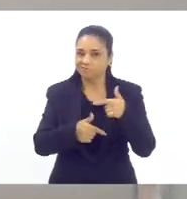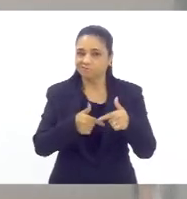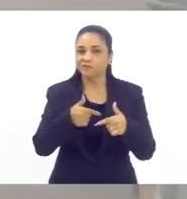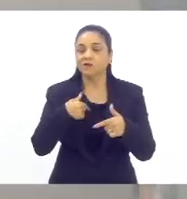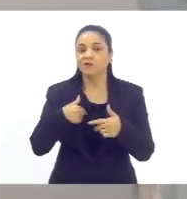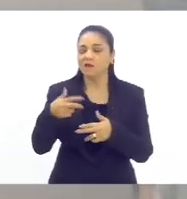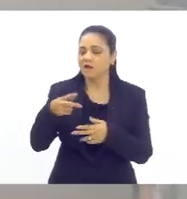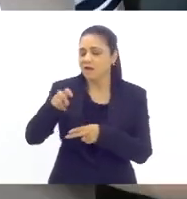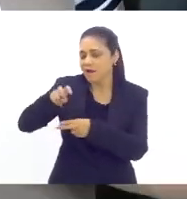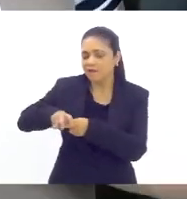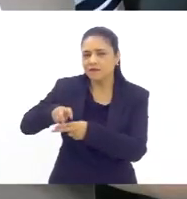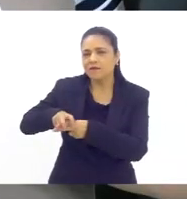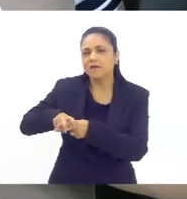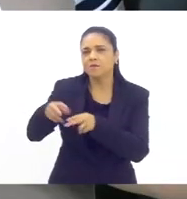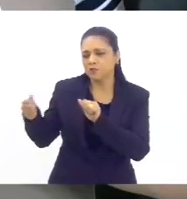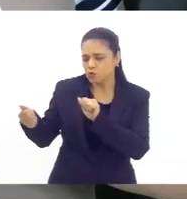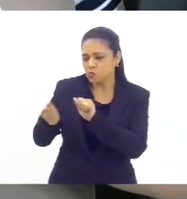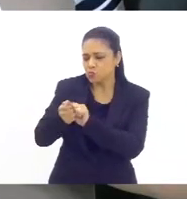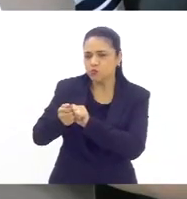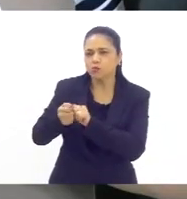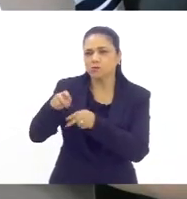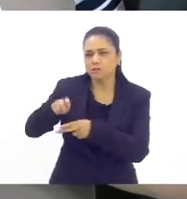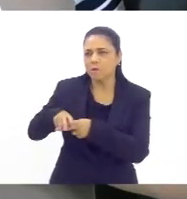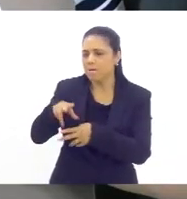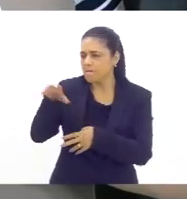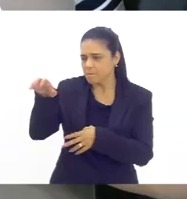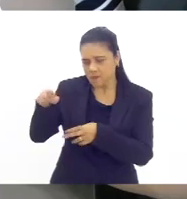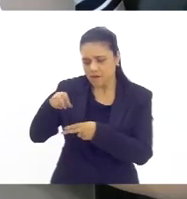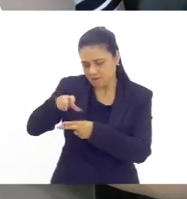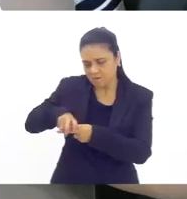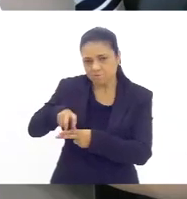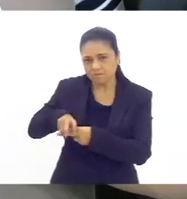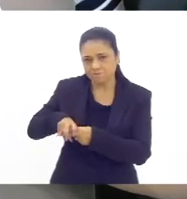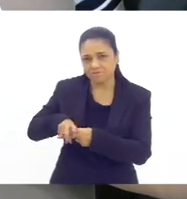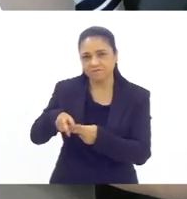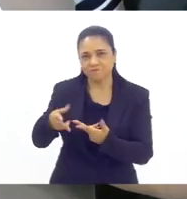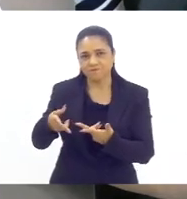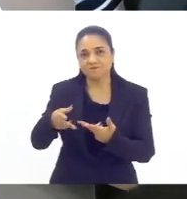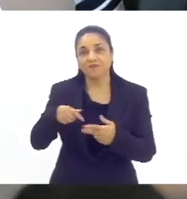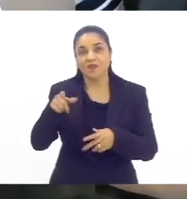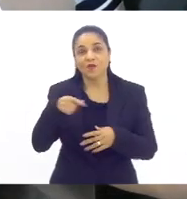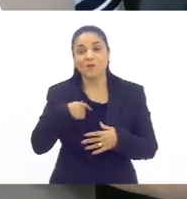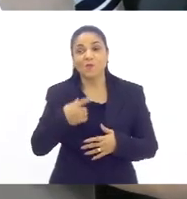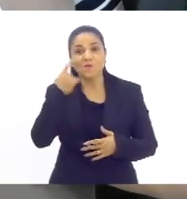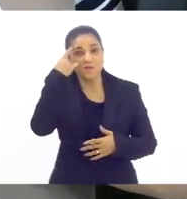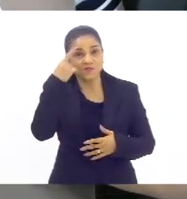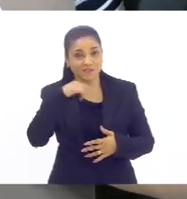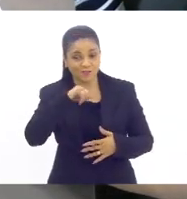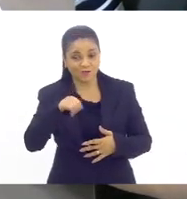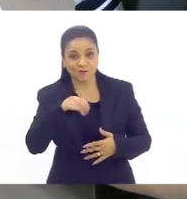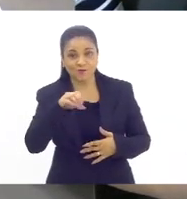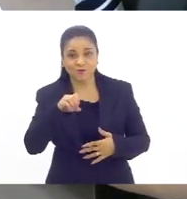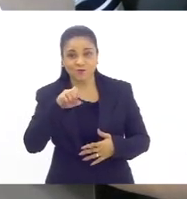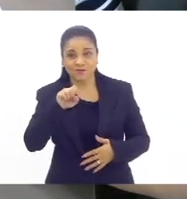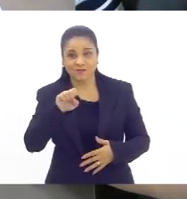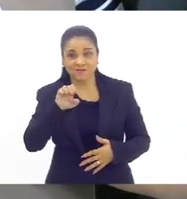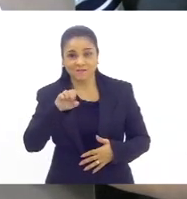Márcio entrar aqui com a gente pega uma daquelas lá eu achei o Josemar que você